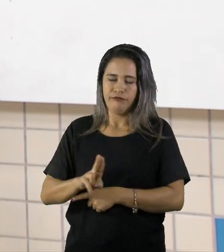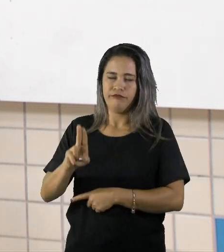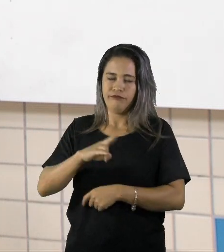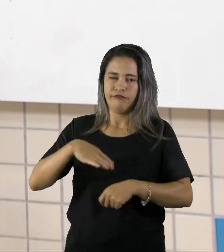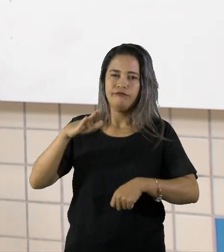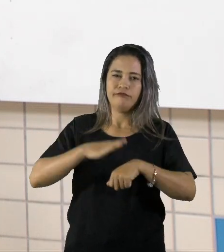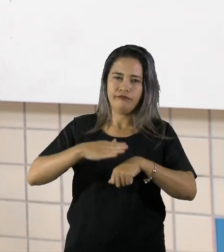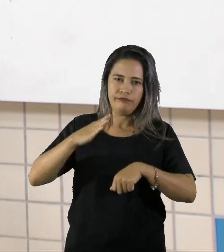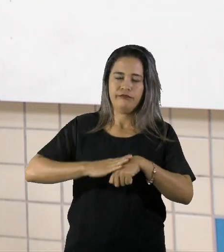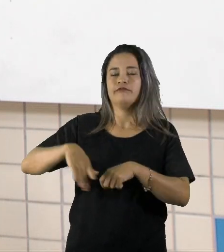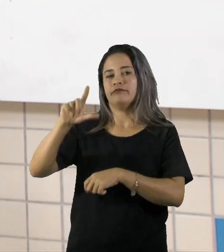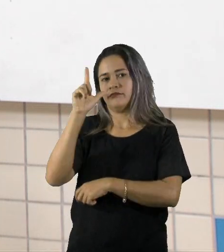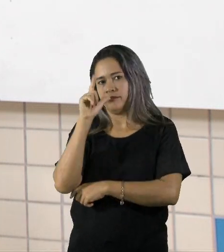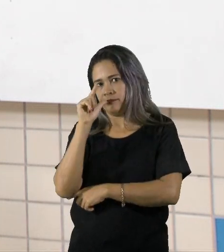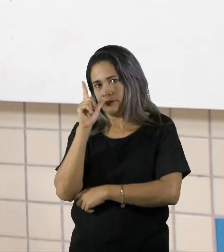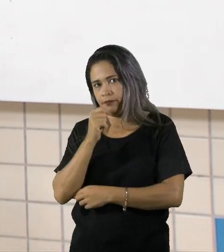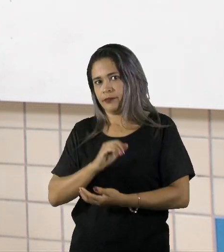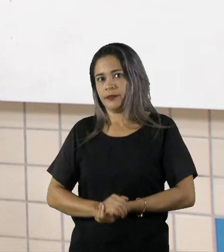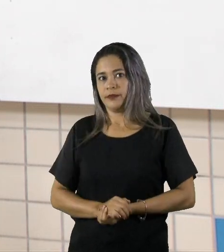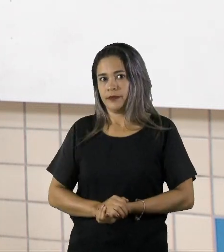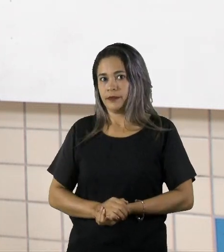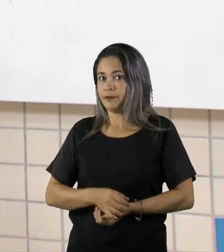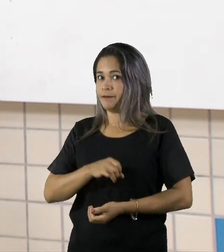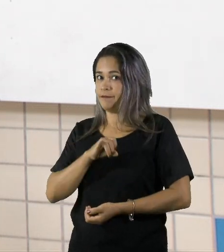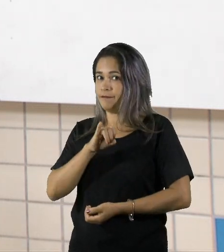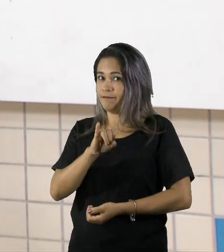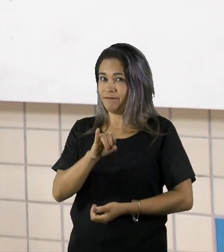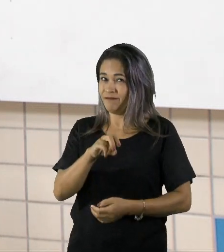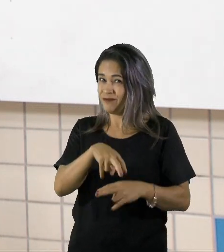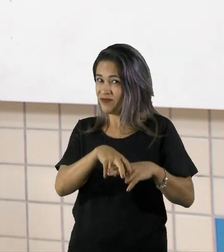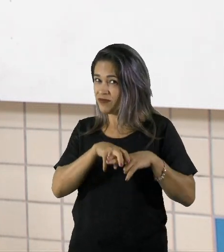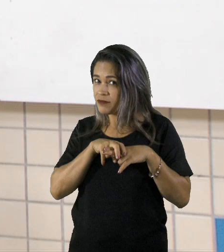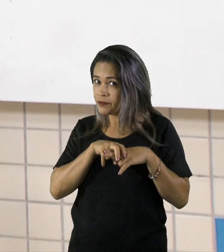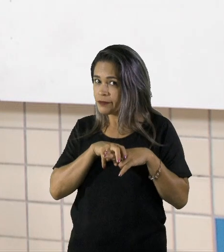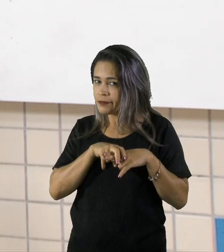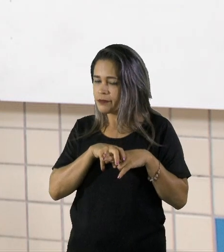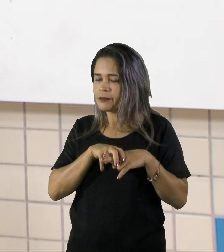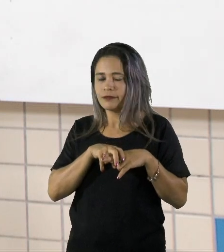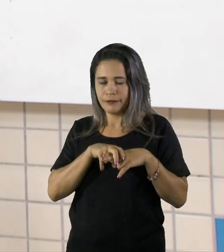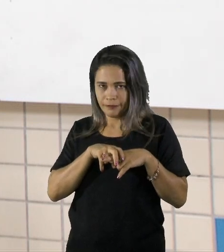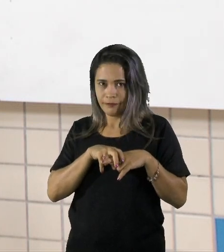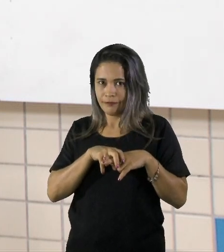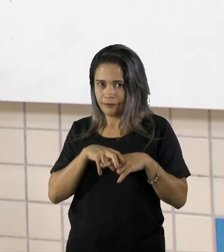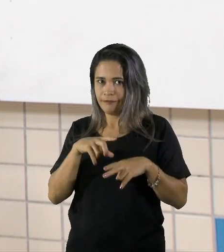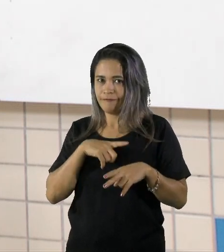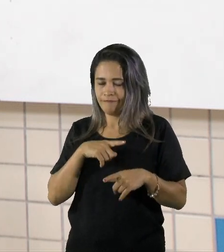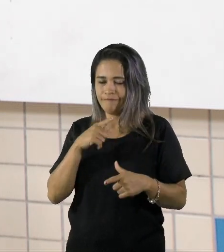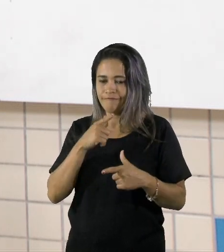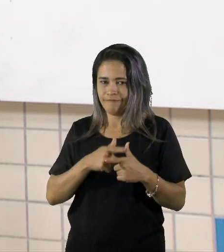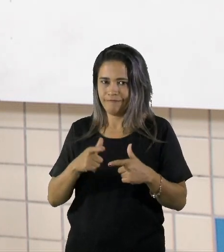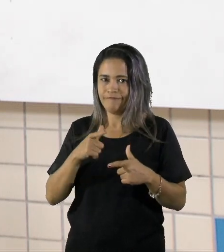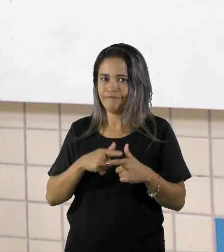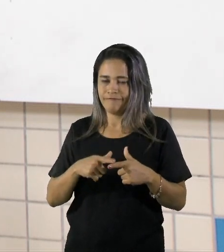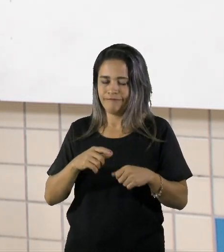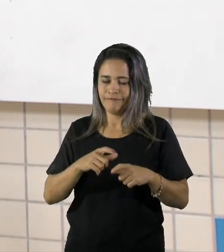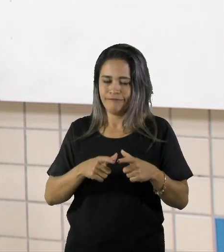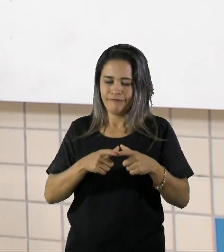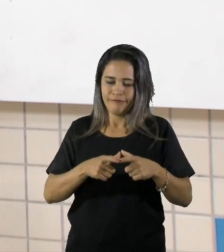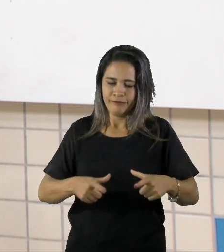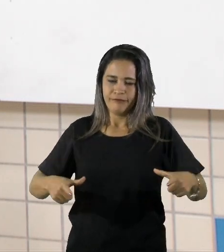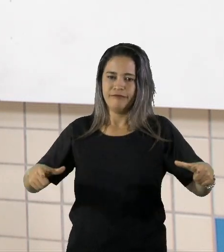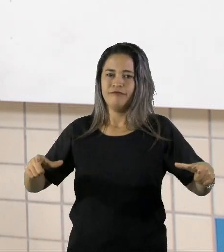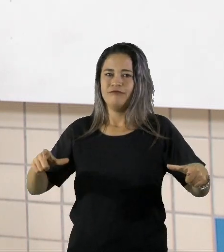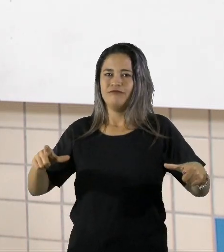água. E se não fosse só por isso, nós temos o problema do aumento da poluição. Então, nós